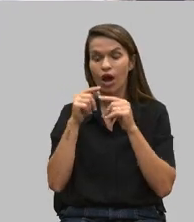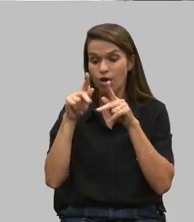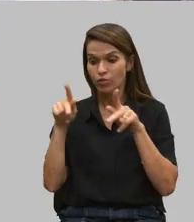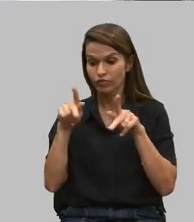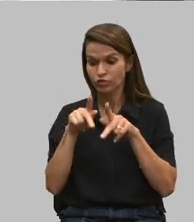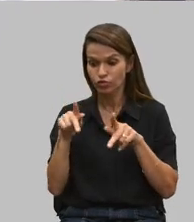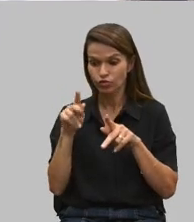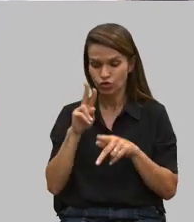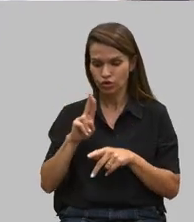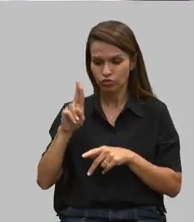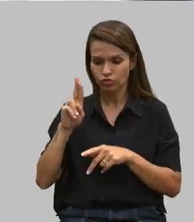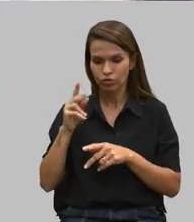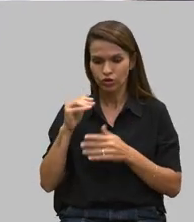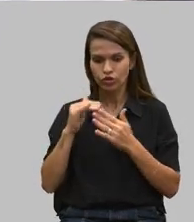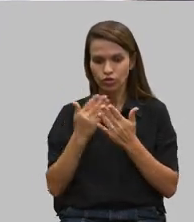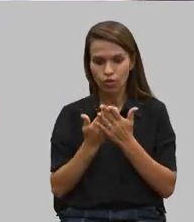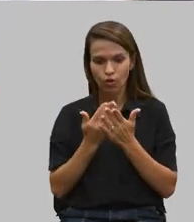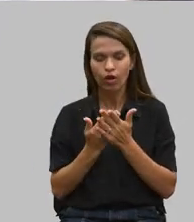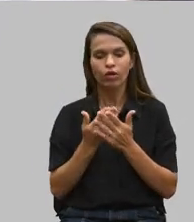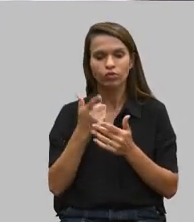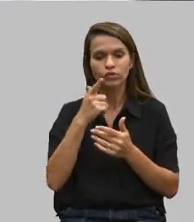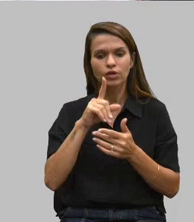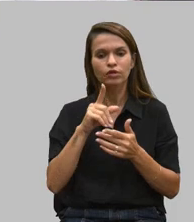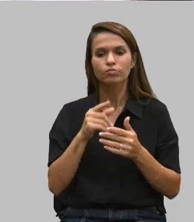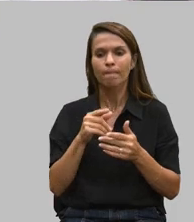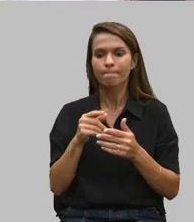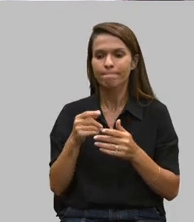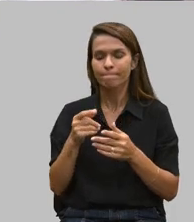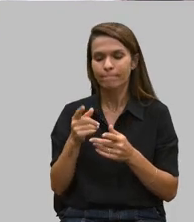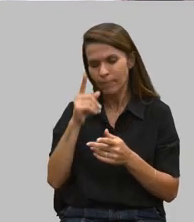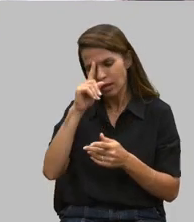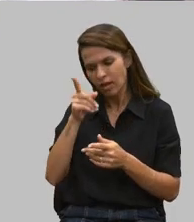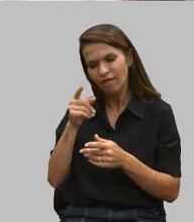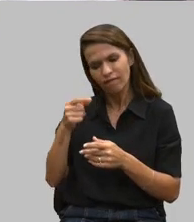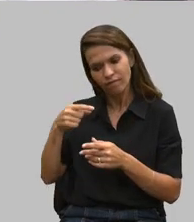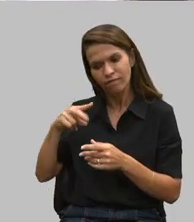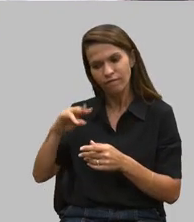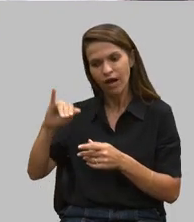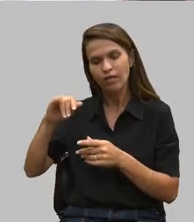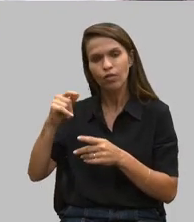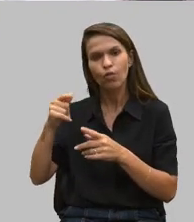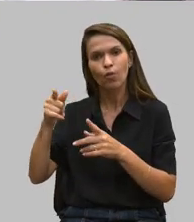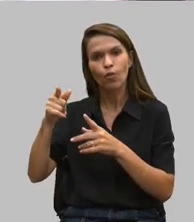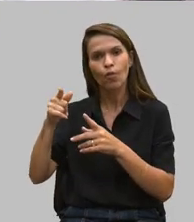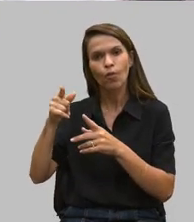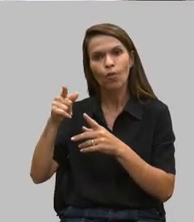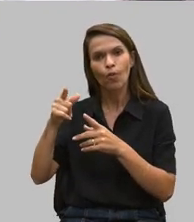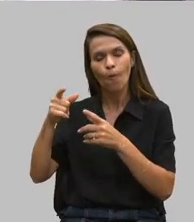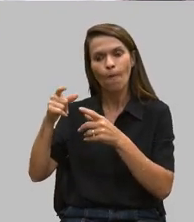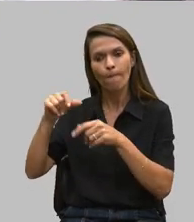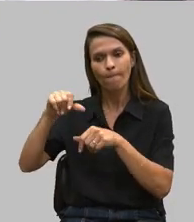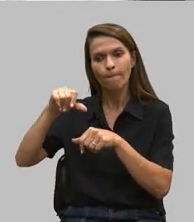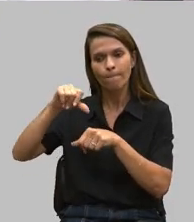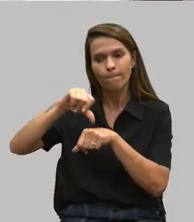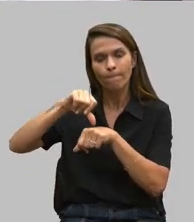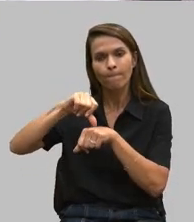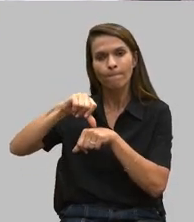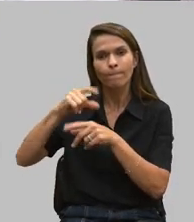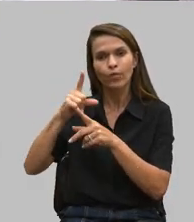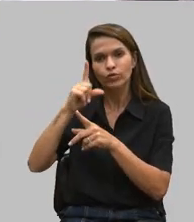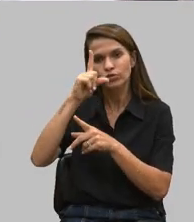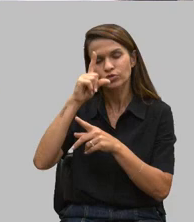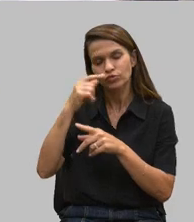da Escola consegue encaminhar o posto para que esse estudante possa ter o quê direito a ter um óculos ter o